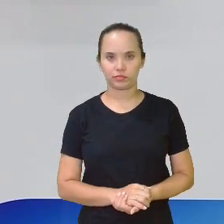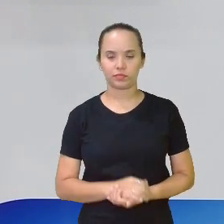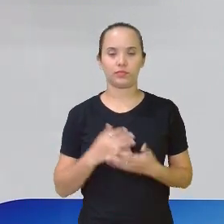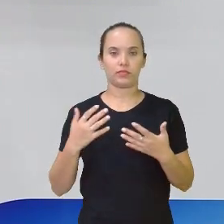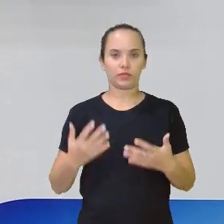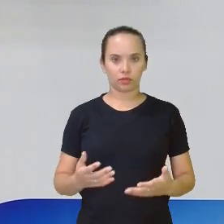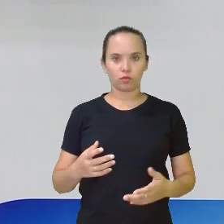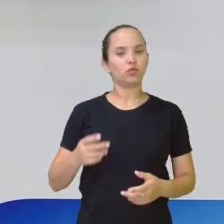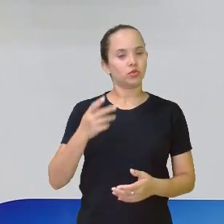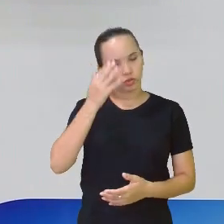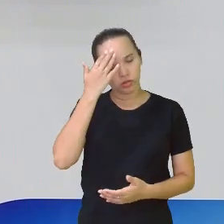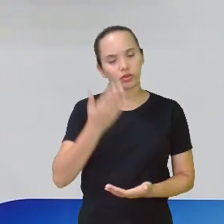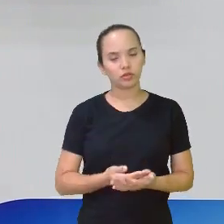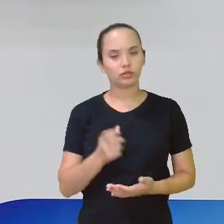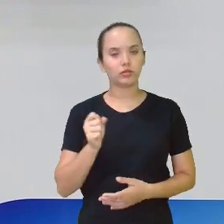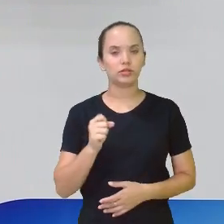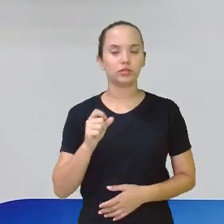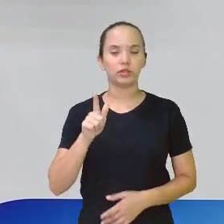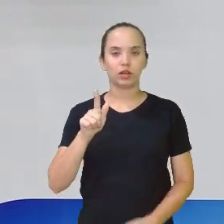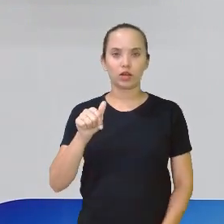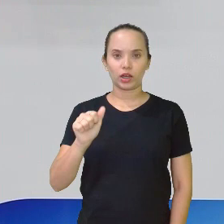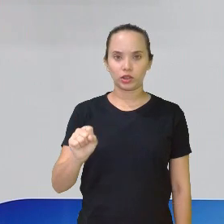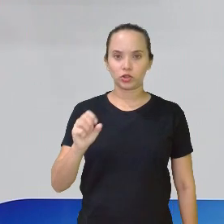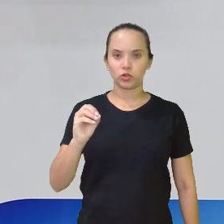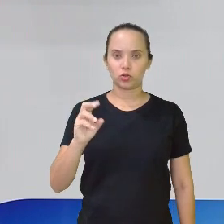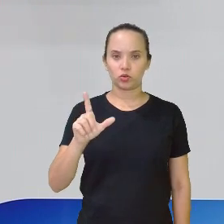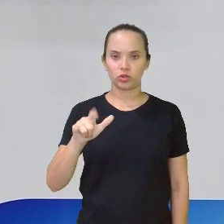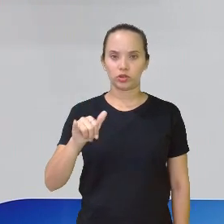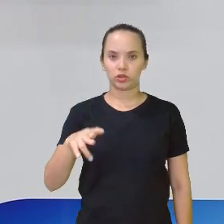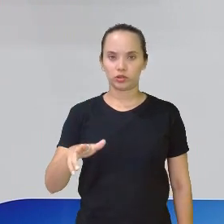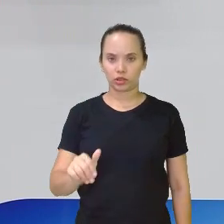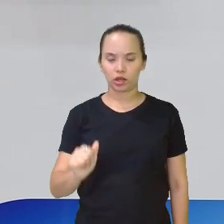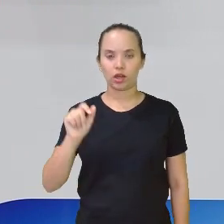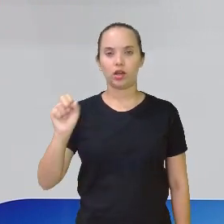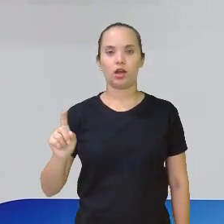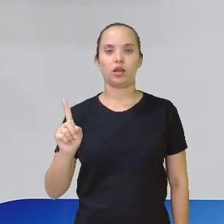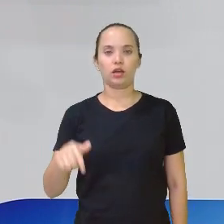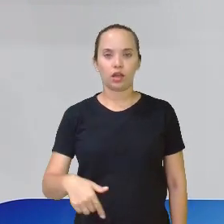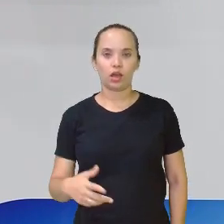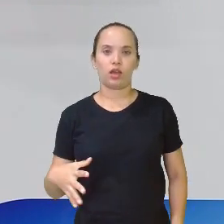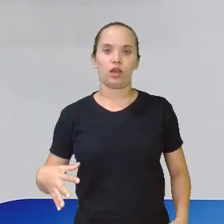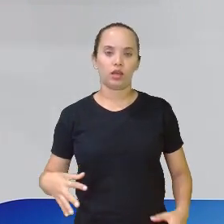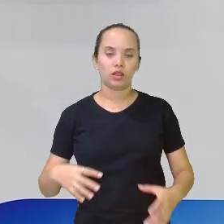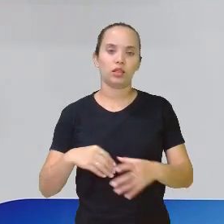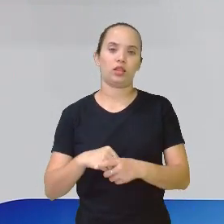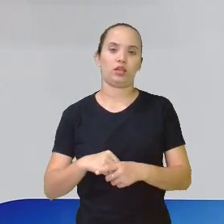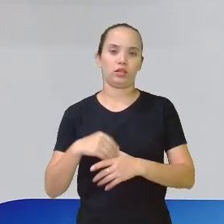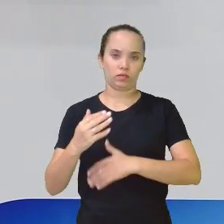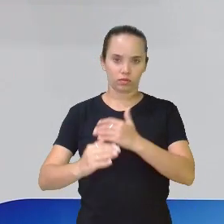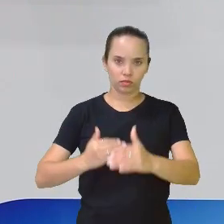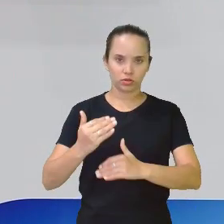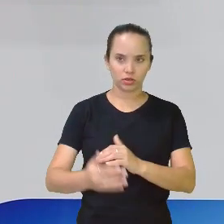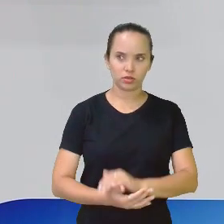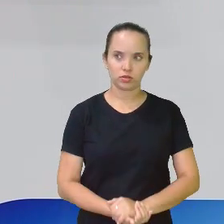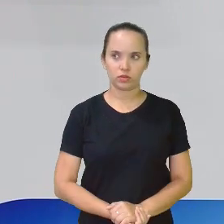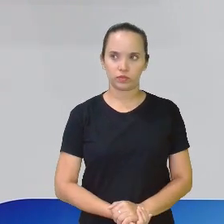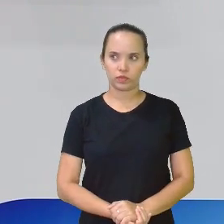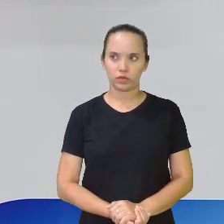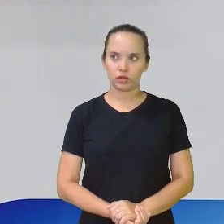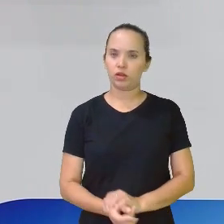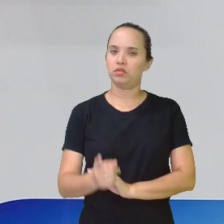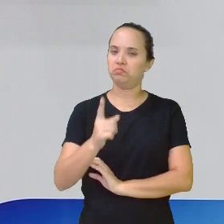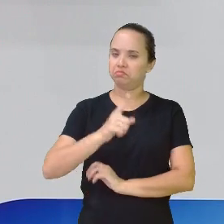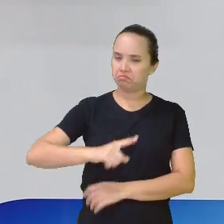pode considerar sim a gasolina como um combustível nesse processo de combustão. Vocês são